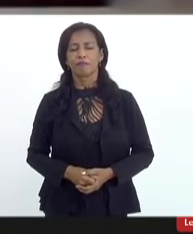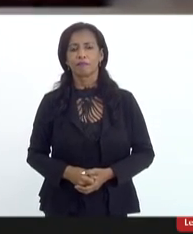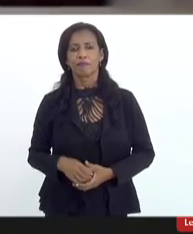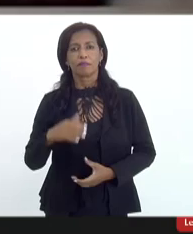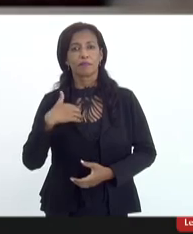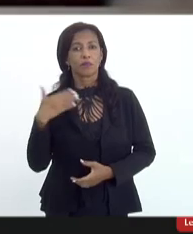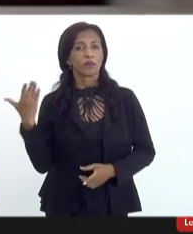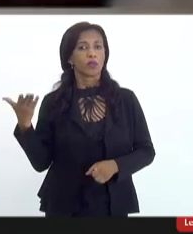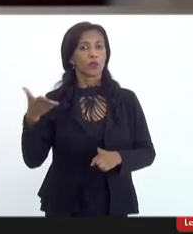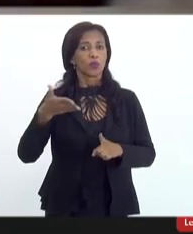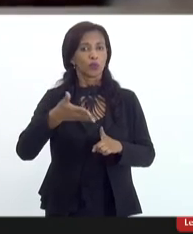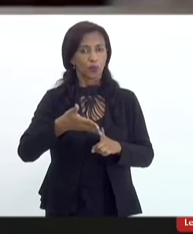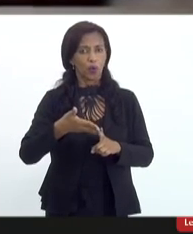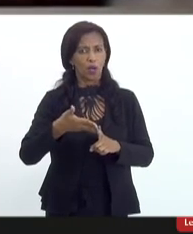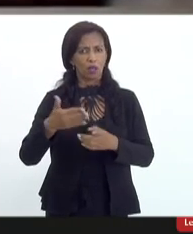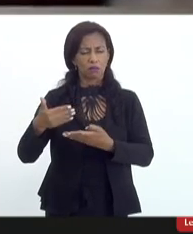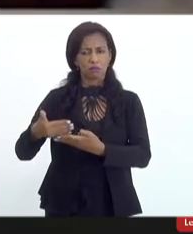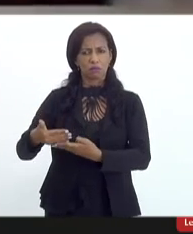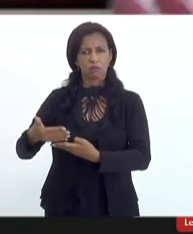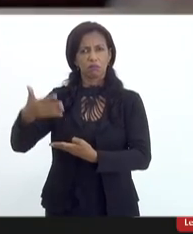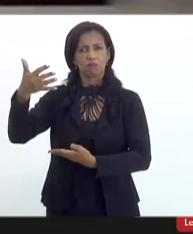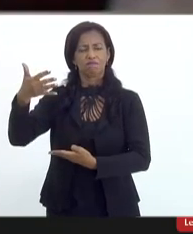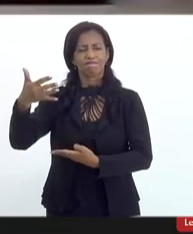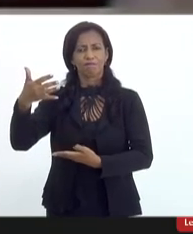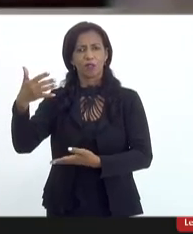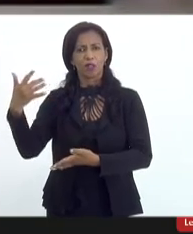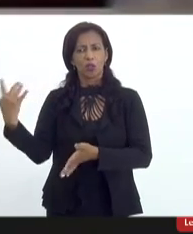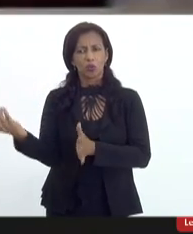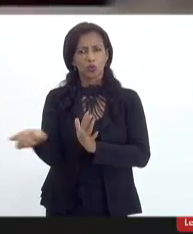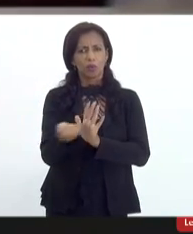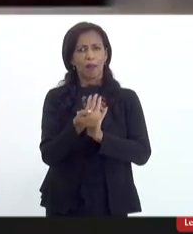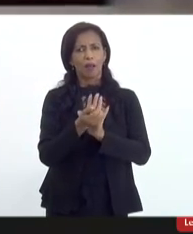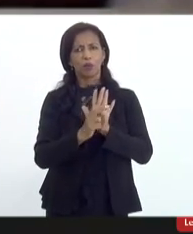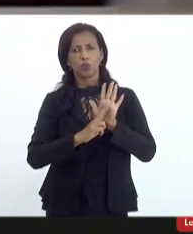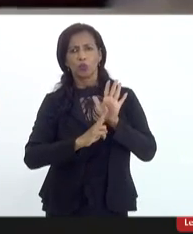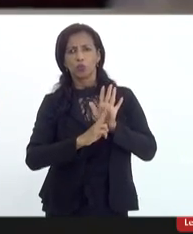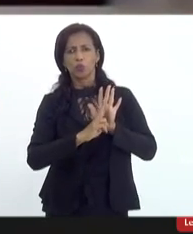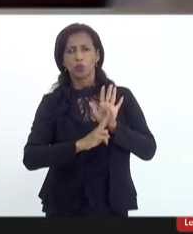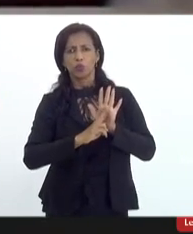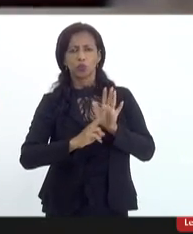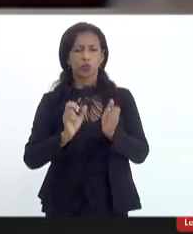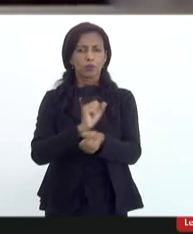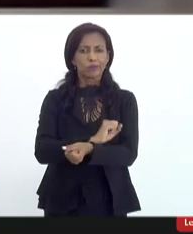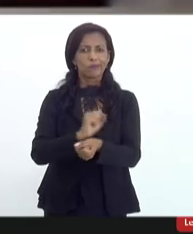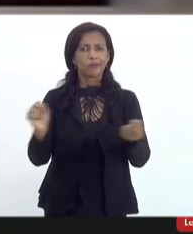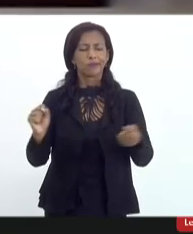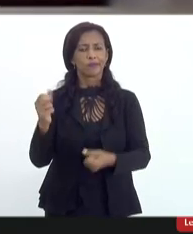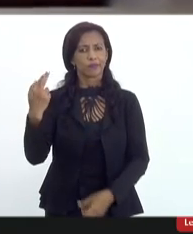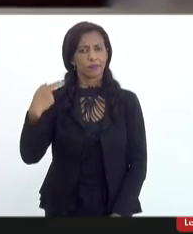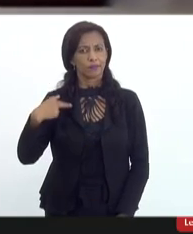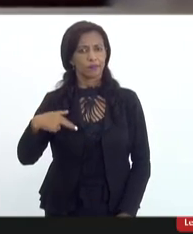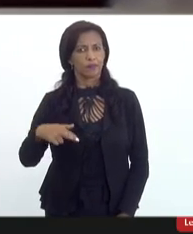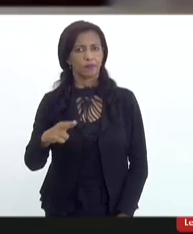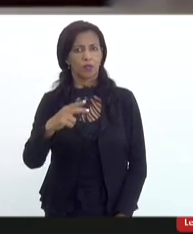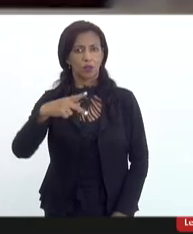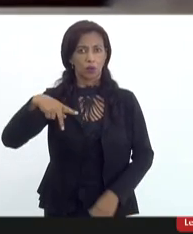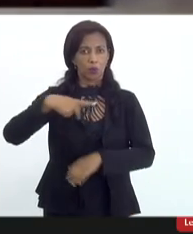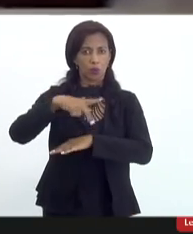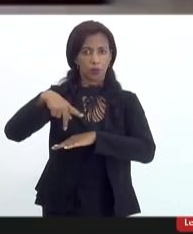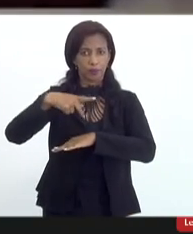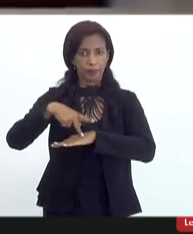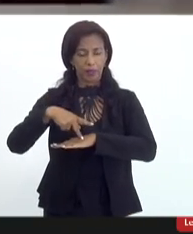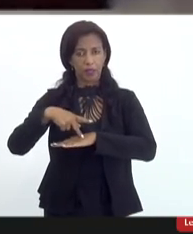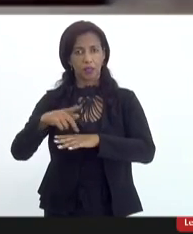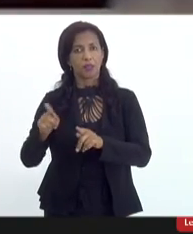focar a minha apresentação nos marcos regulatórios sobre a liberdade religiosa no nosso país e no